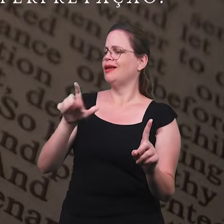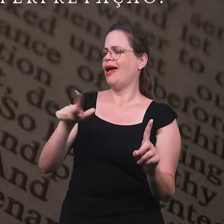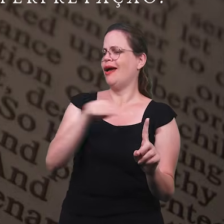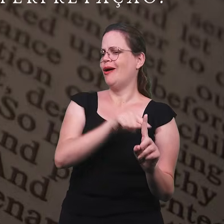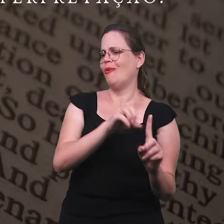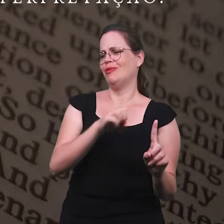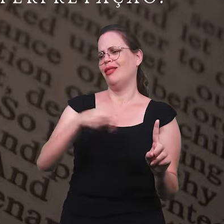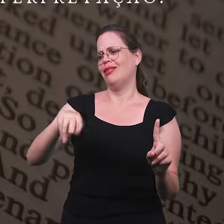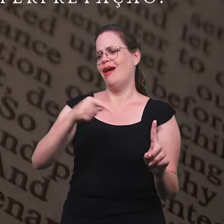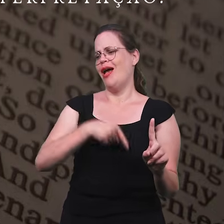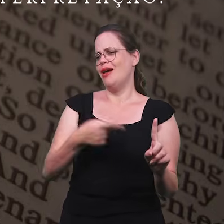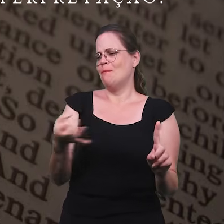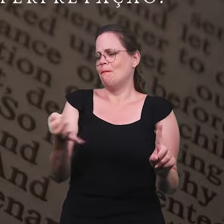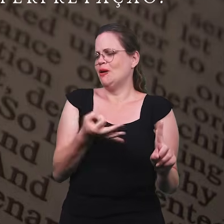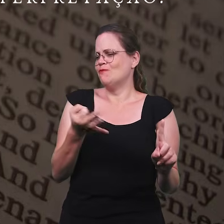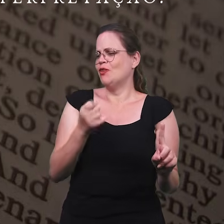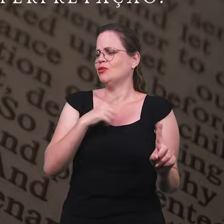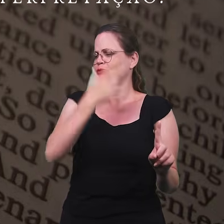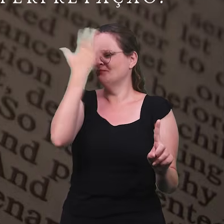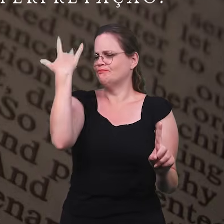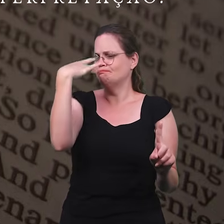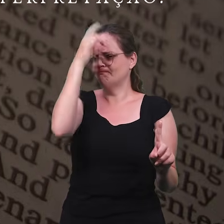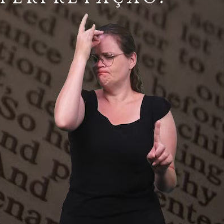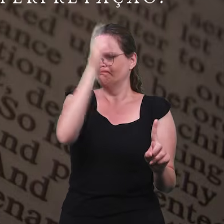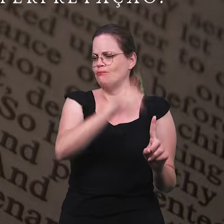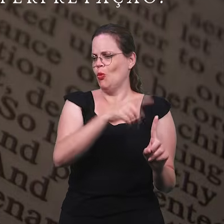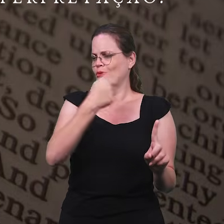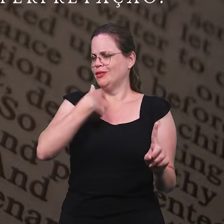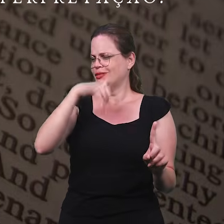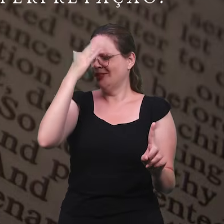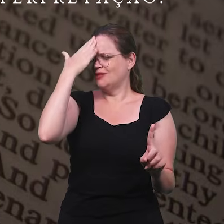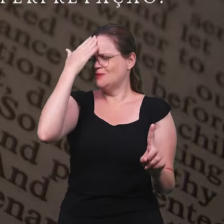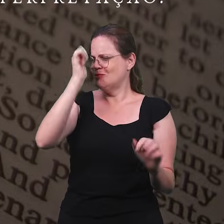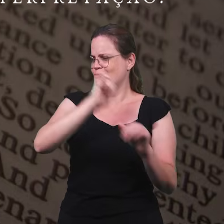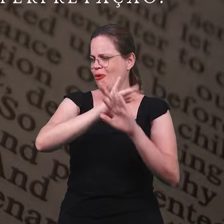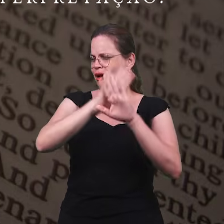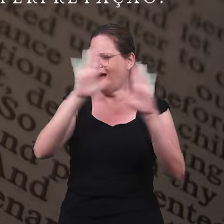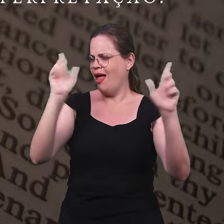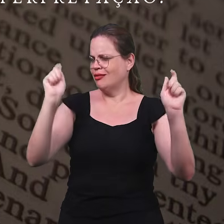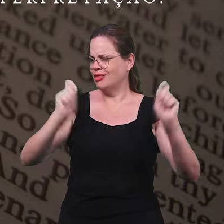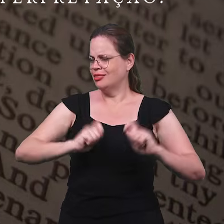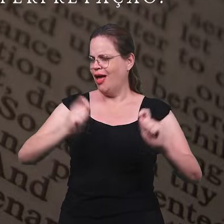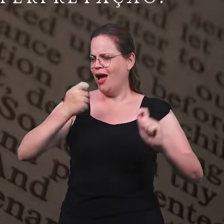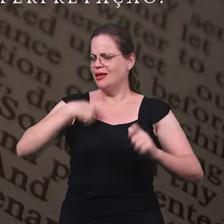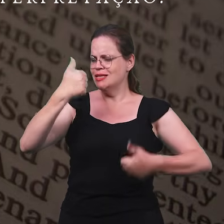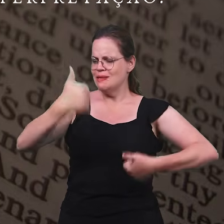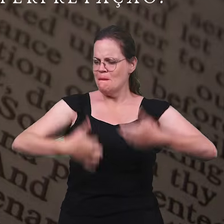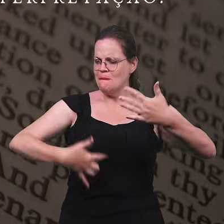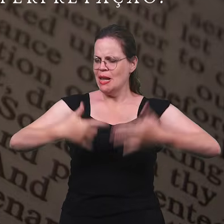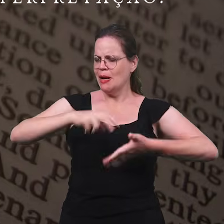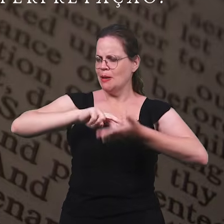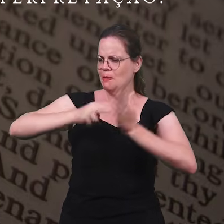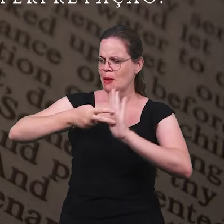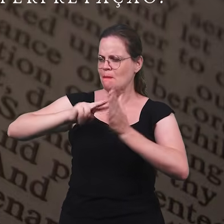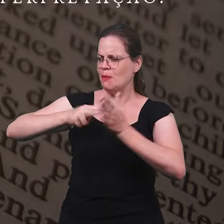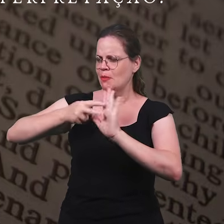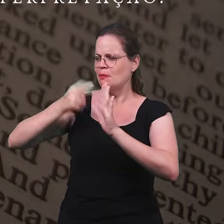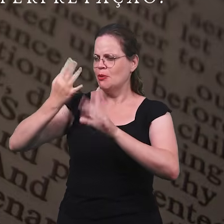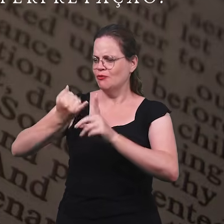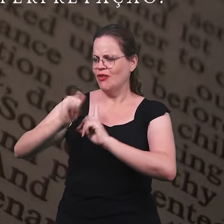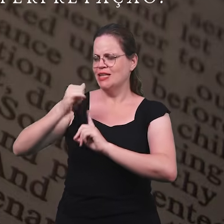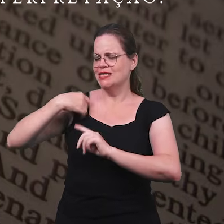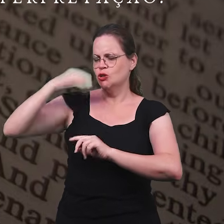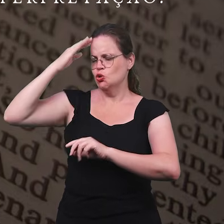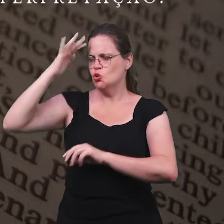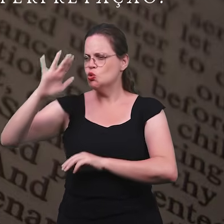excelente, e ciência e entendimento, e interpretando sonhos e explicando enigmas, e